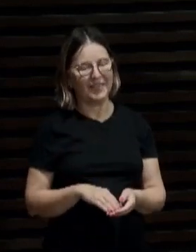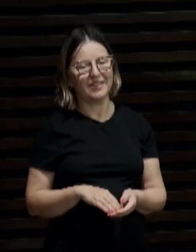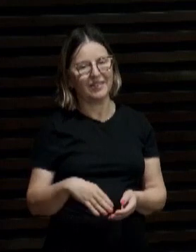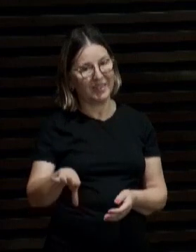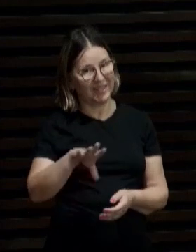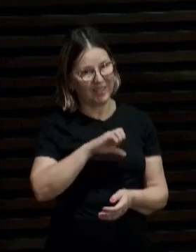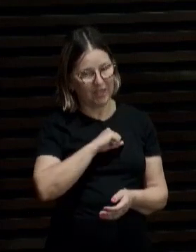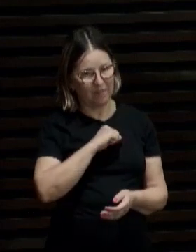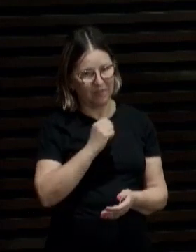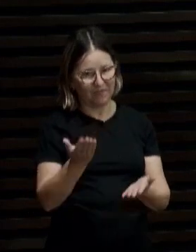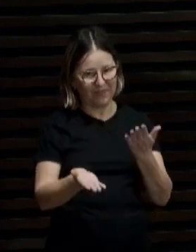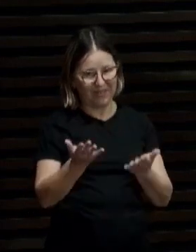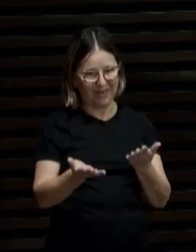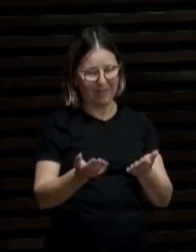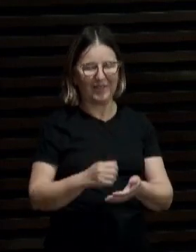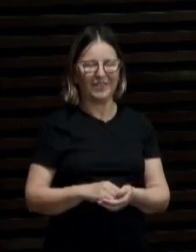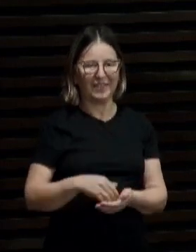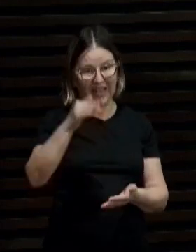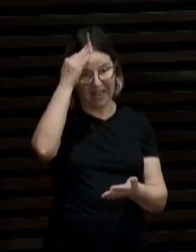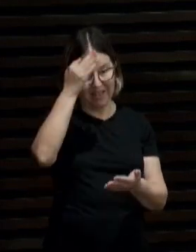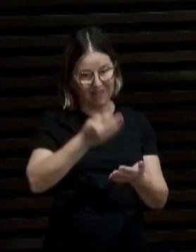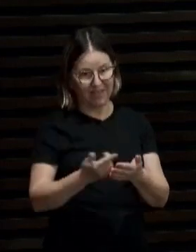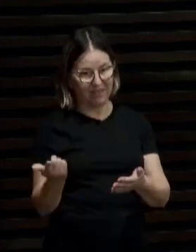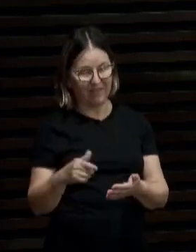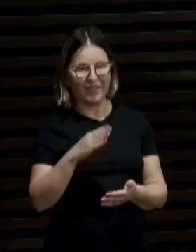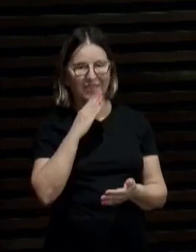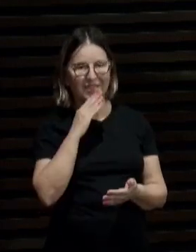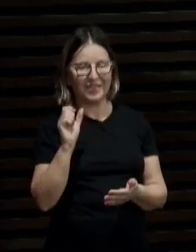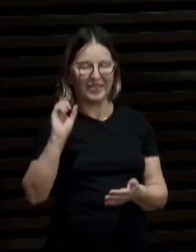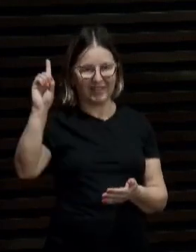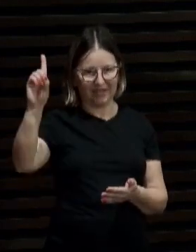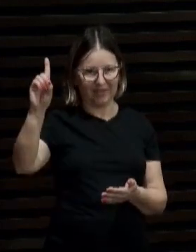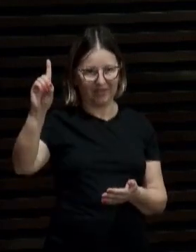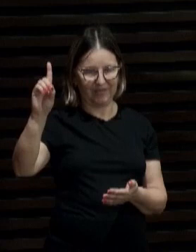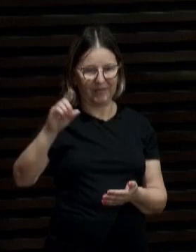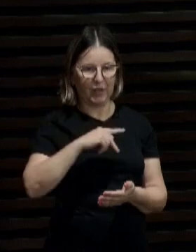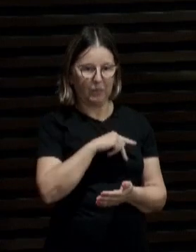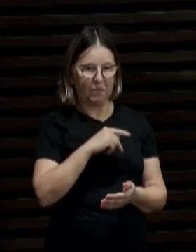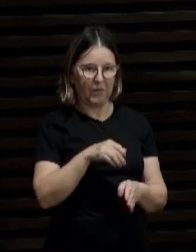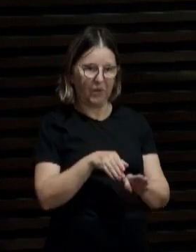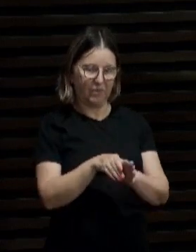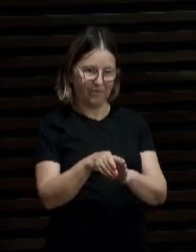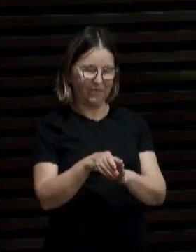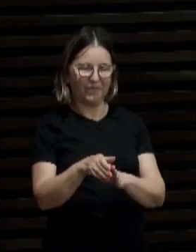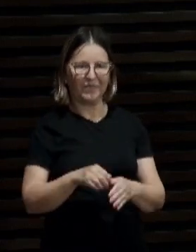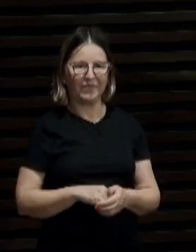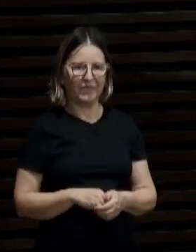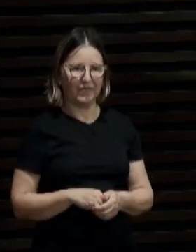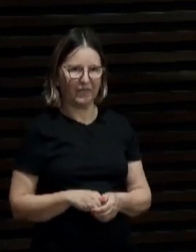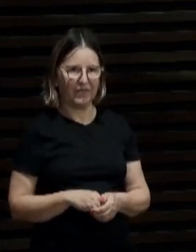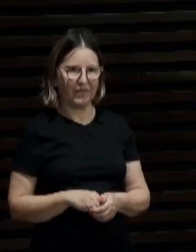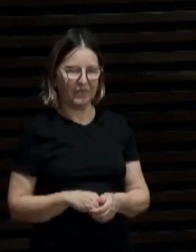né? A fé vem do ouvir a palavra de Deus e a exortação doutrinária de Paulo visava o amor. Ora, o intuito da